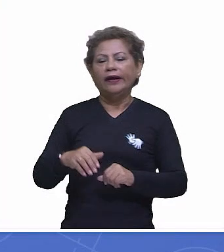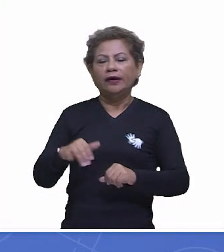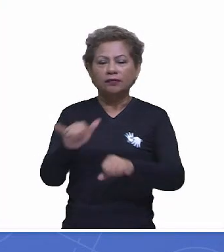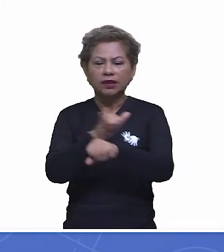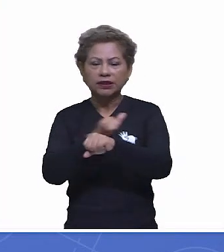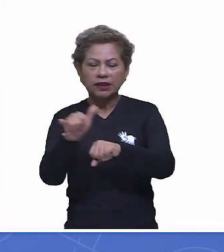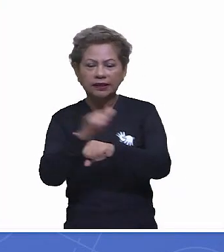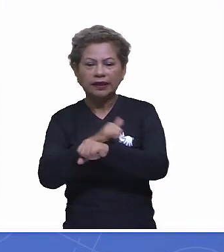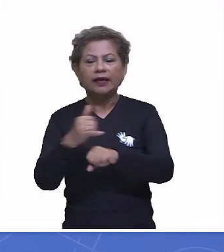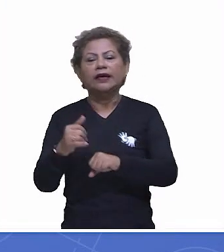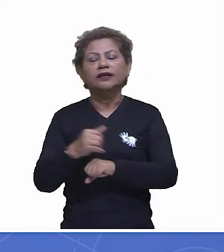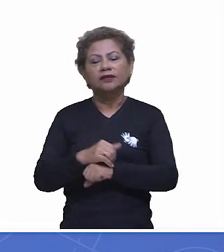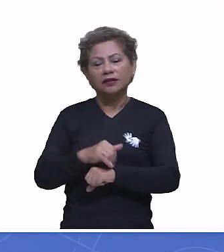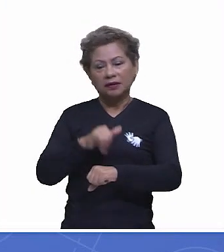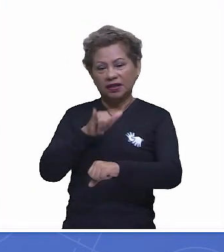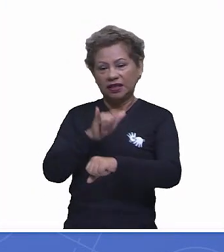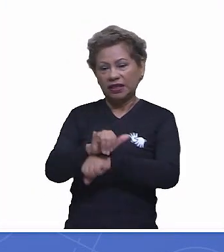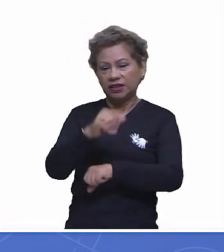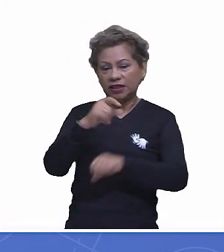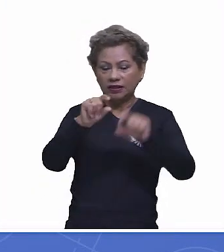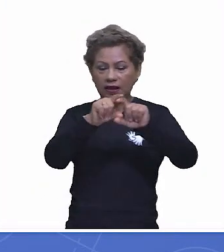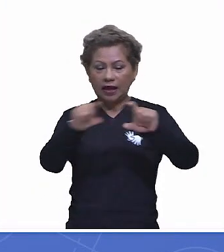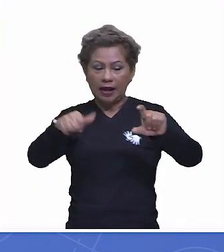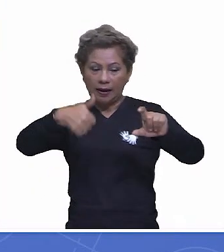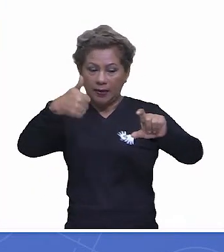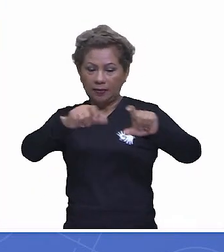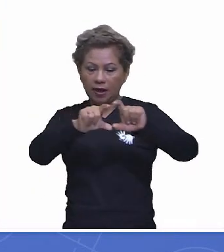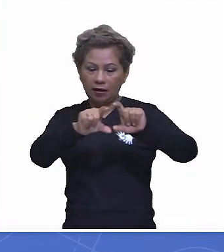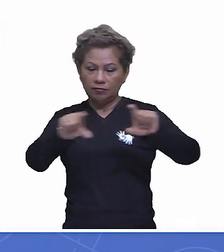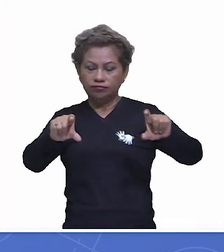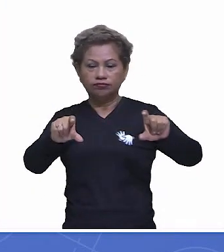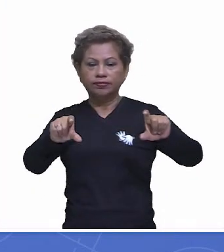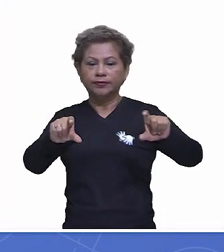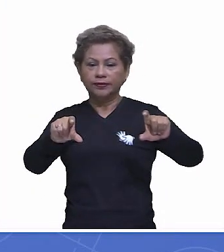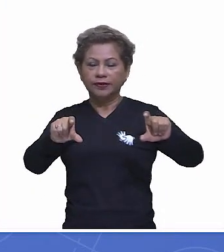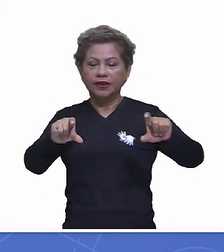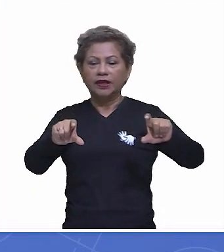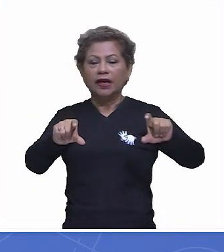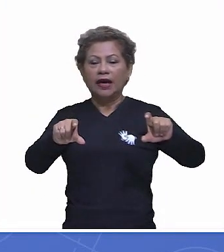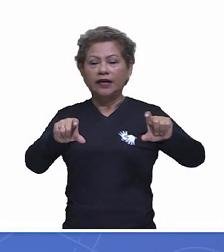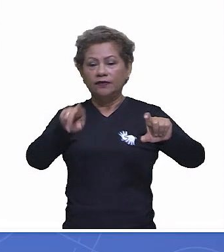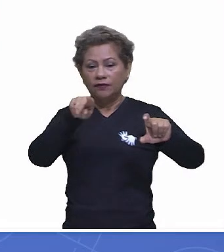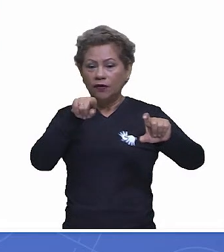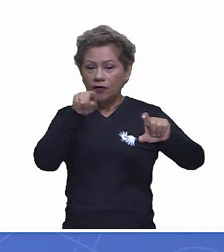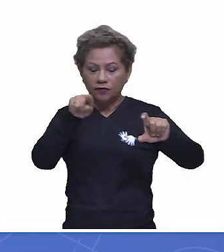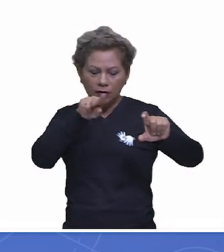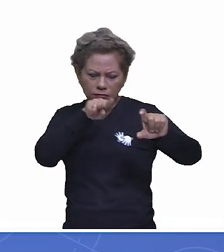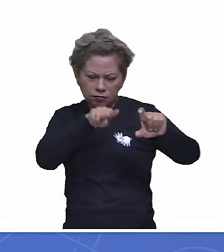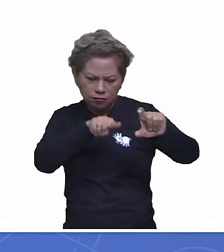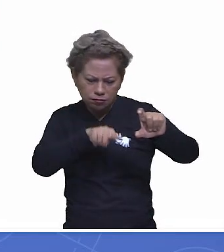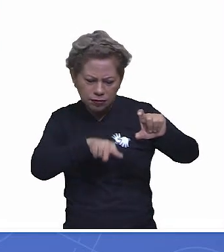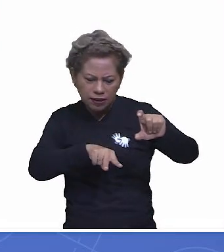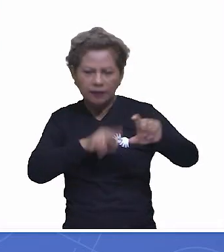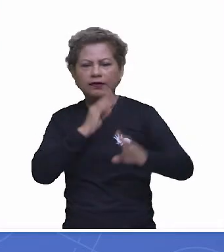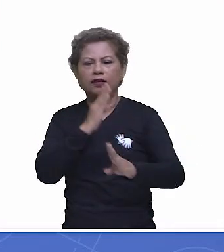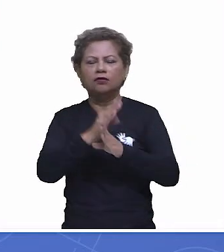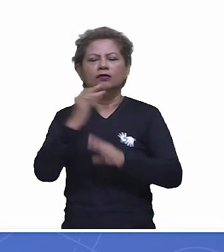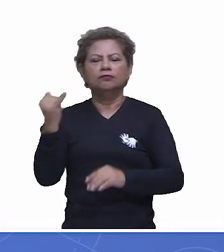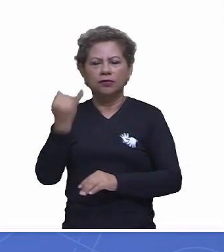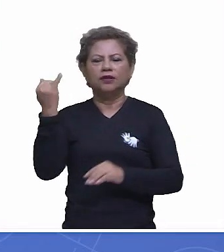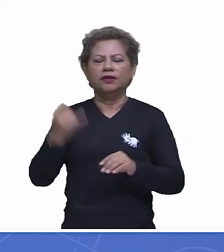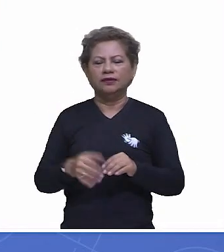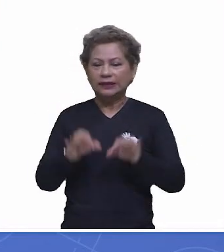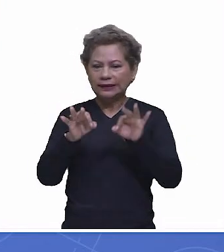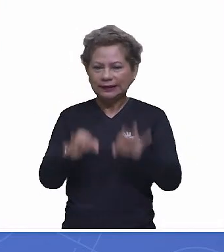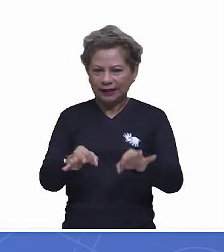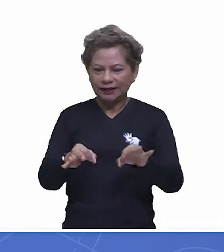as outras informações do restante do parágrafo, ele ficou em torno, então, de Black Death. Tá certo, gente? Por